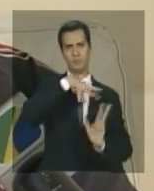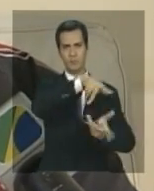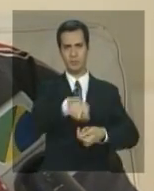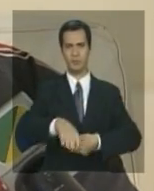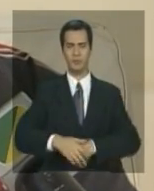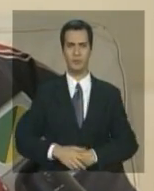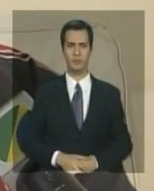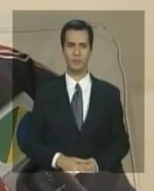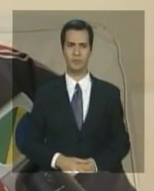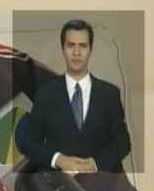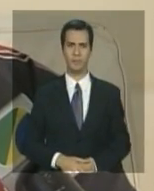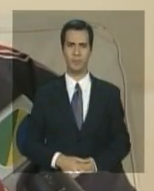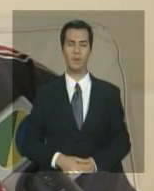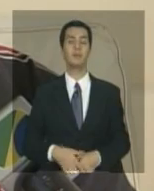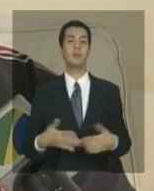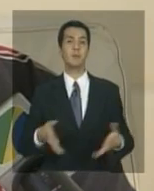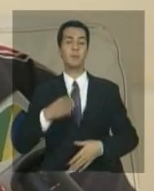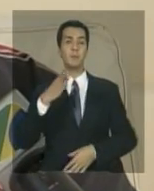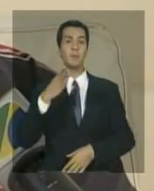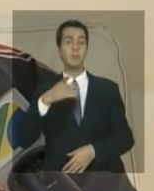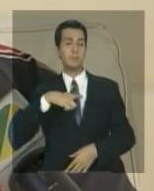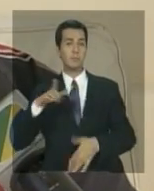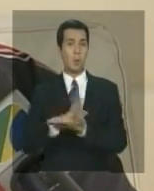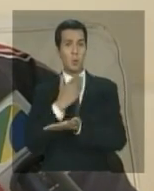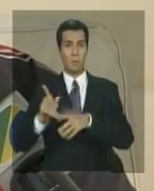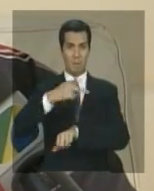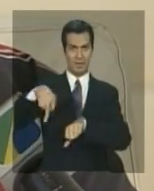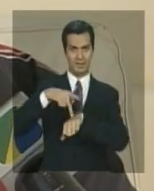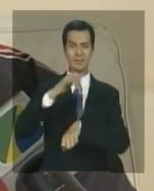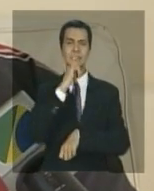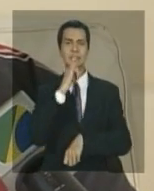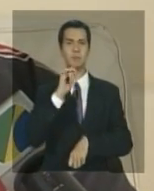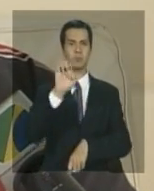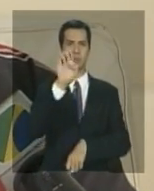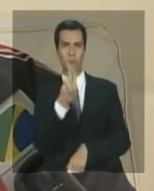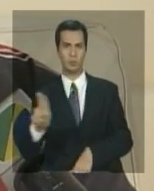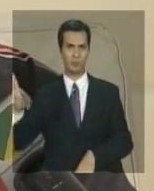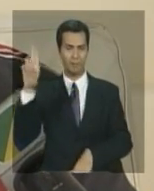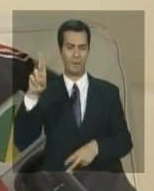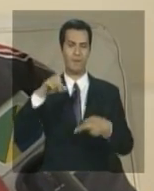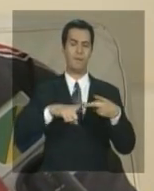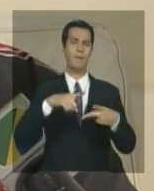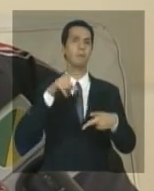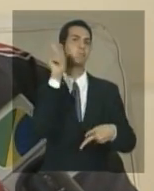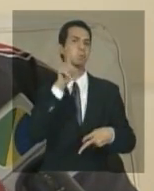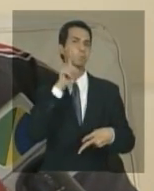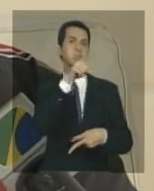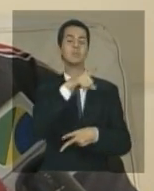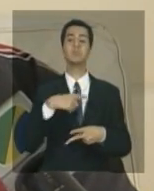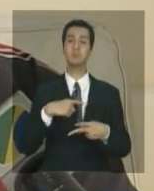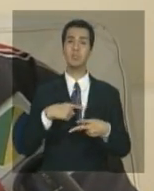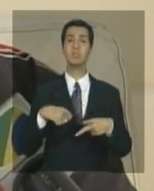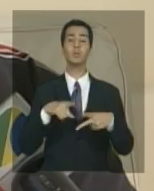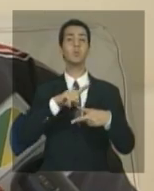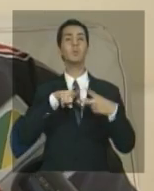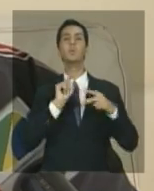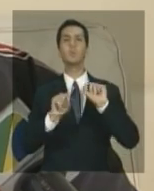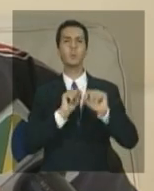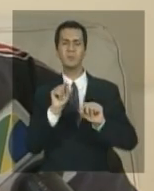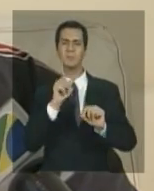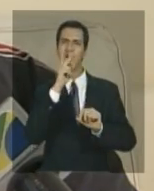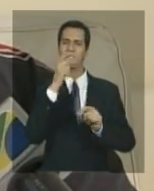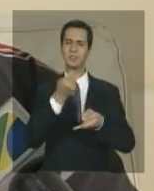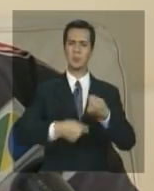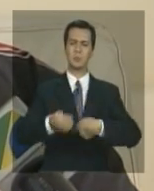que é a zona do euro, e os Estados Unidos, esses países já estão num processo de cansaço nas